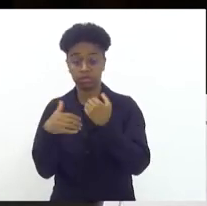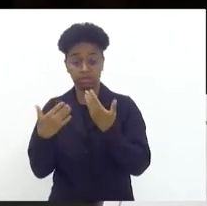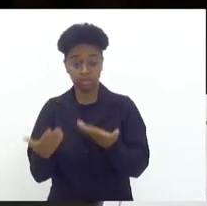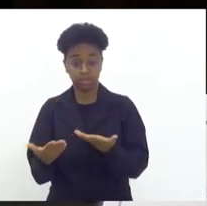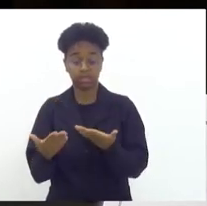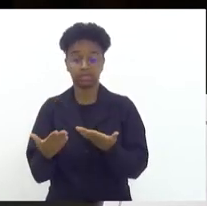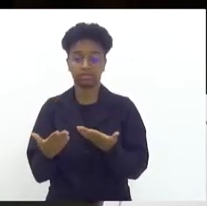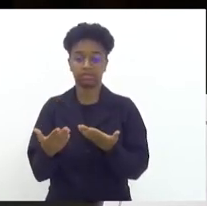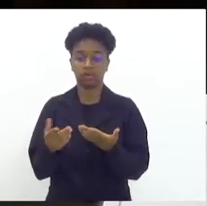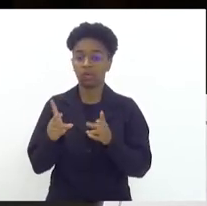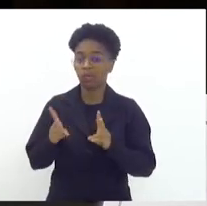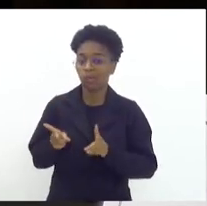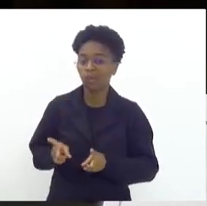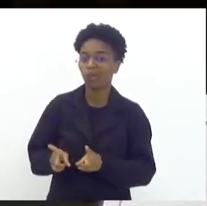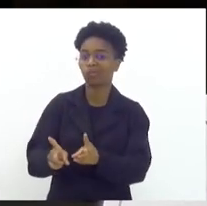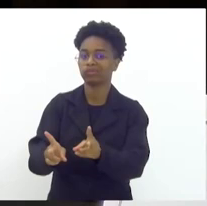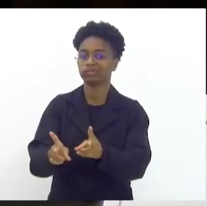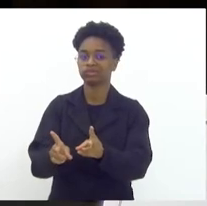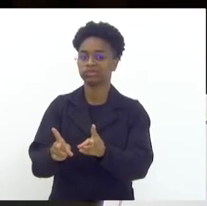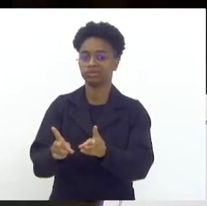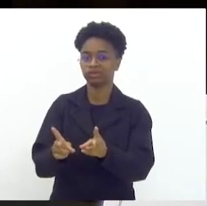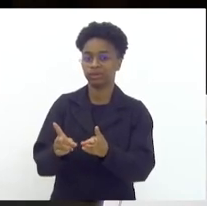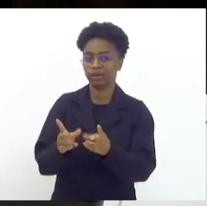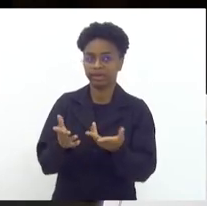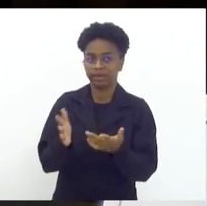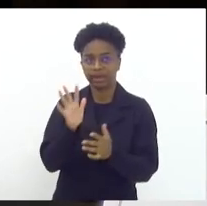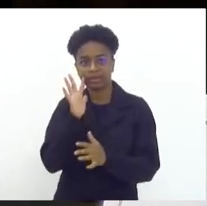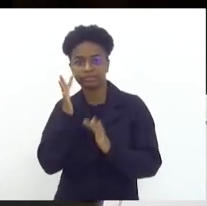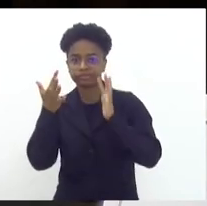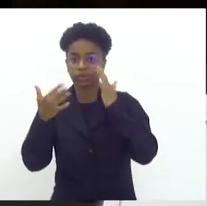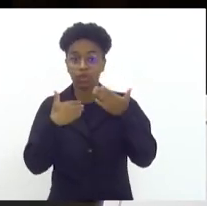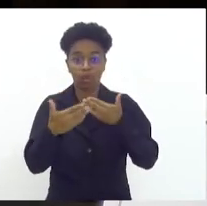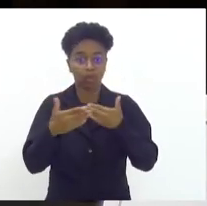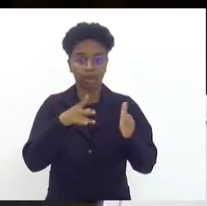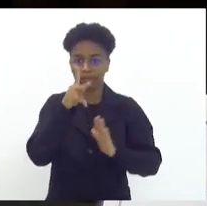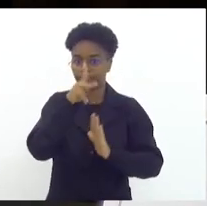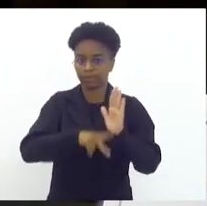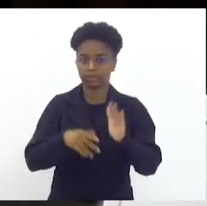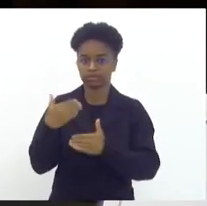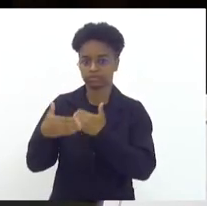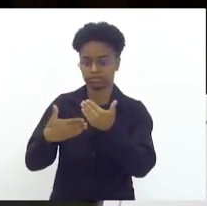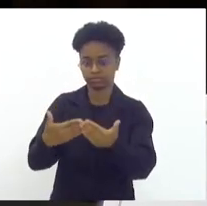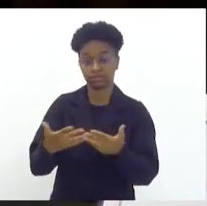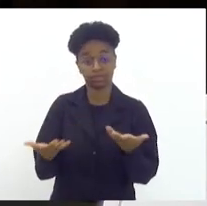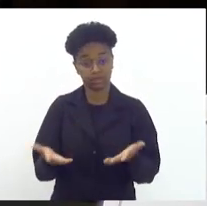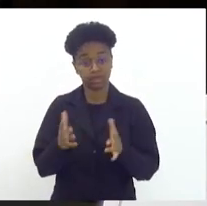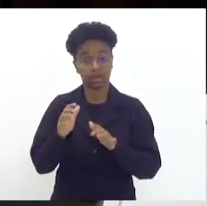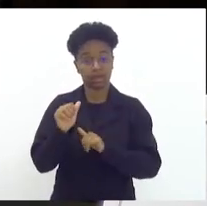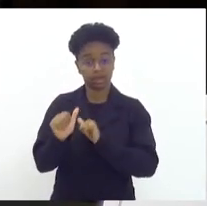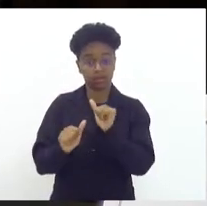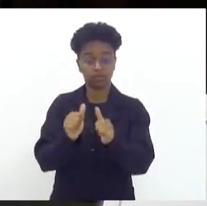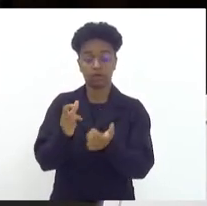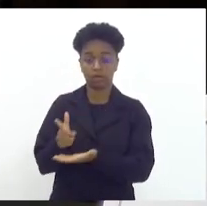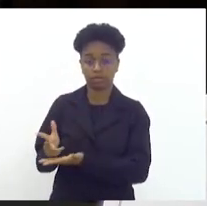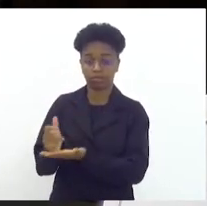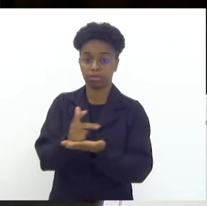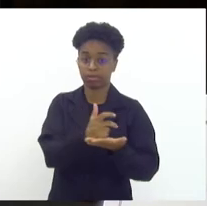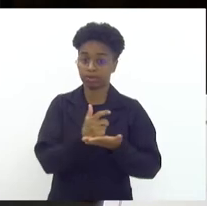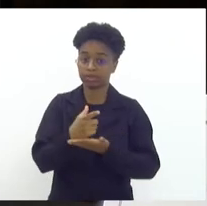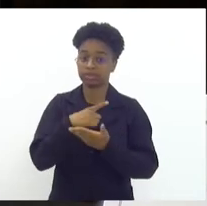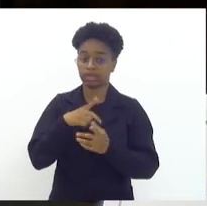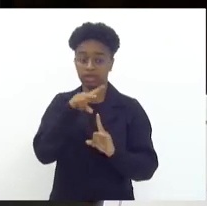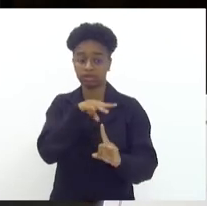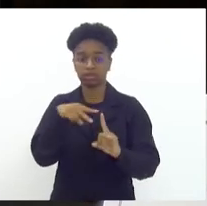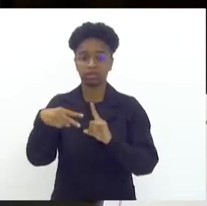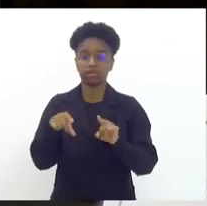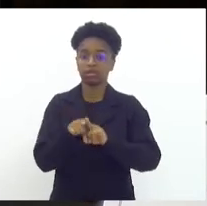continua absolutamente decisivo por qualquer projeto desenvolvimento e essa reforma tributária tem um olhar uma